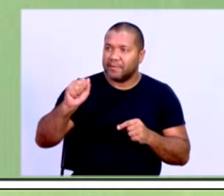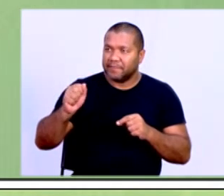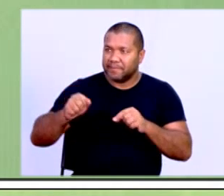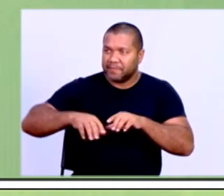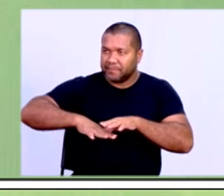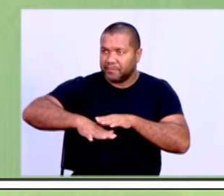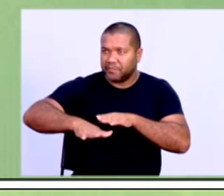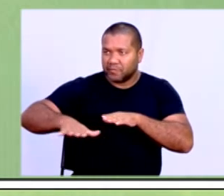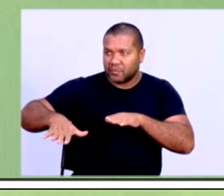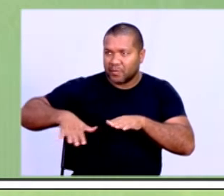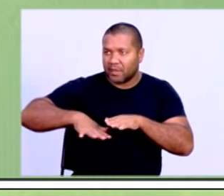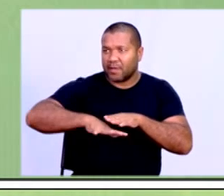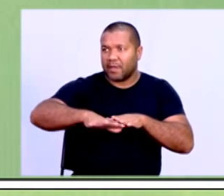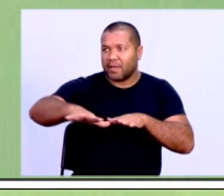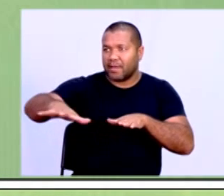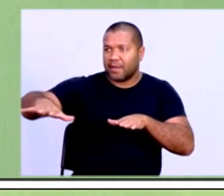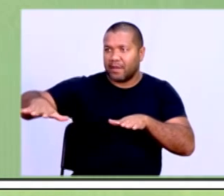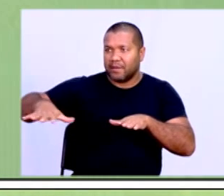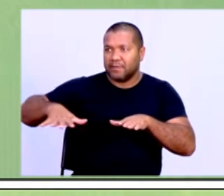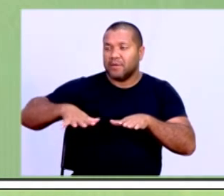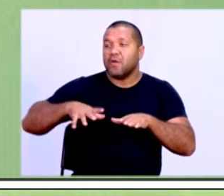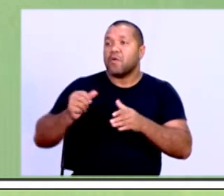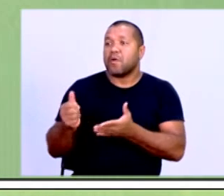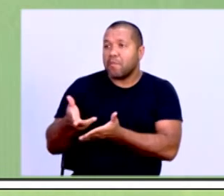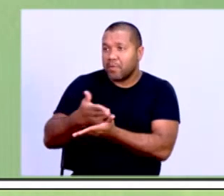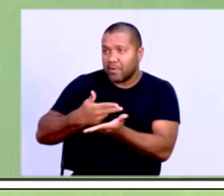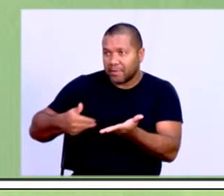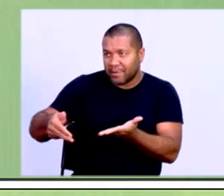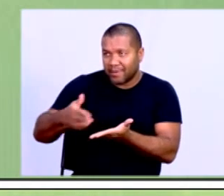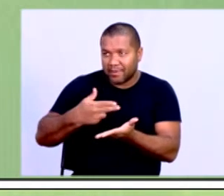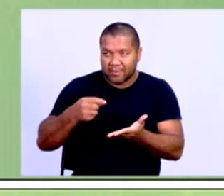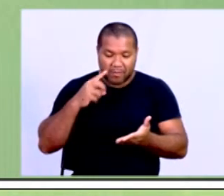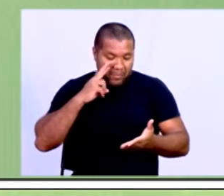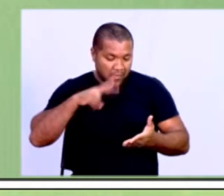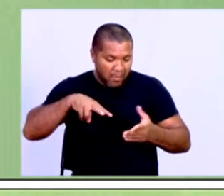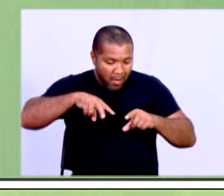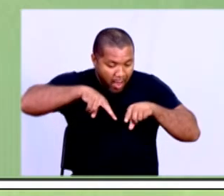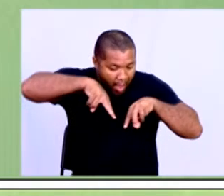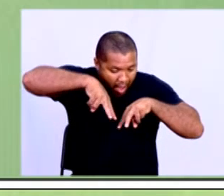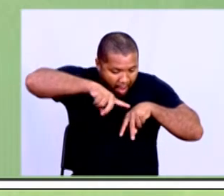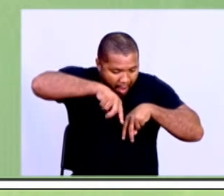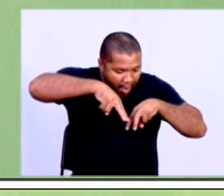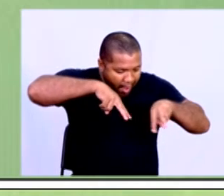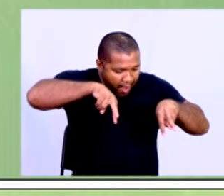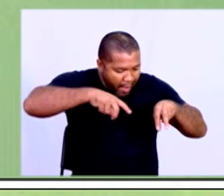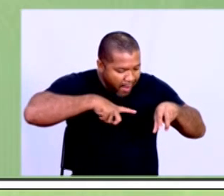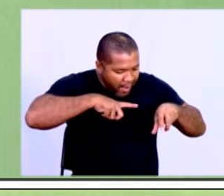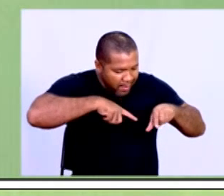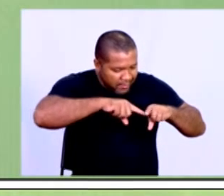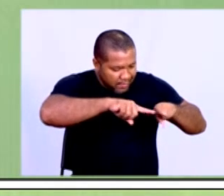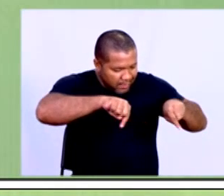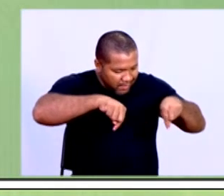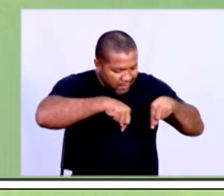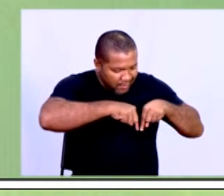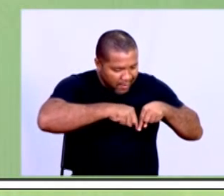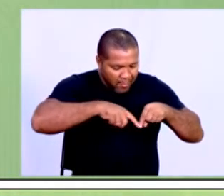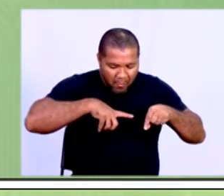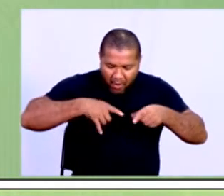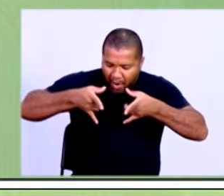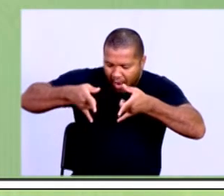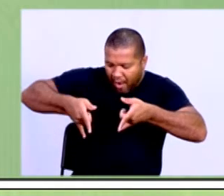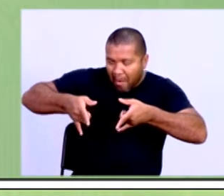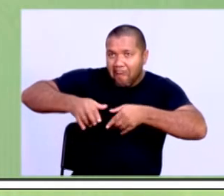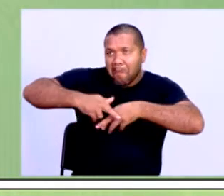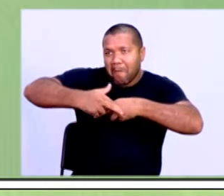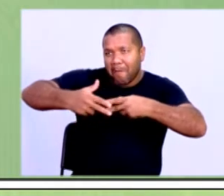um desenho, é algo abstrato, dentro dela eu tenho os componentes, eu tenho vários objetos.